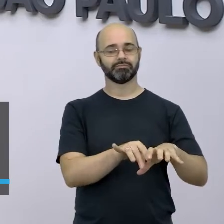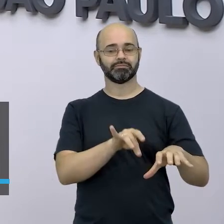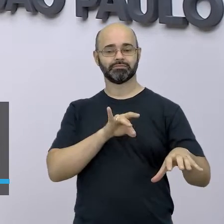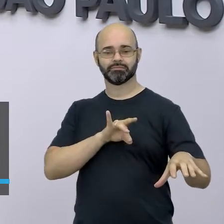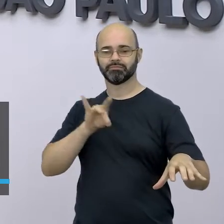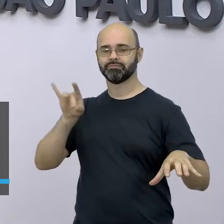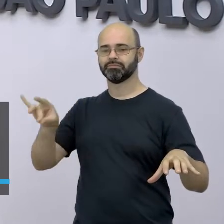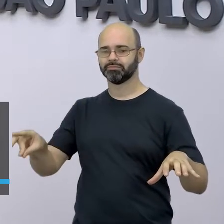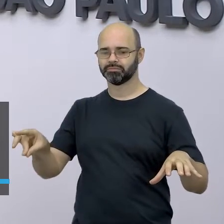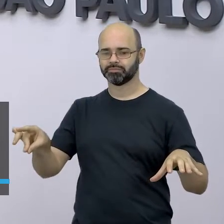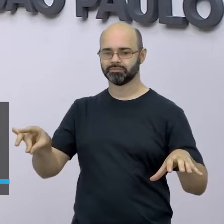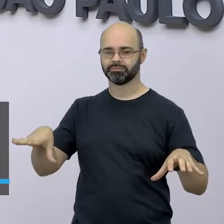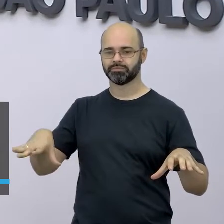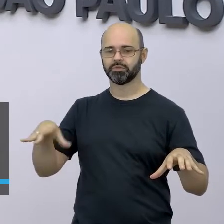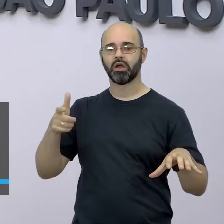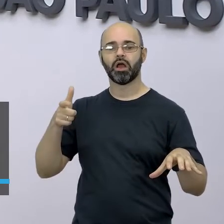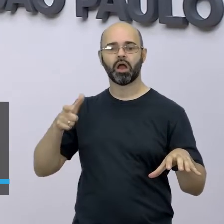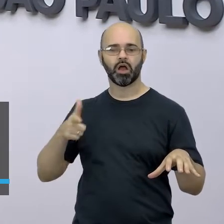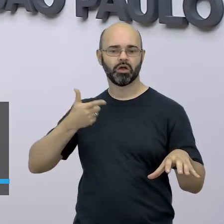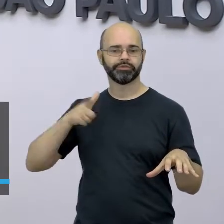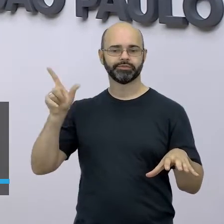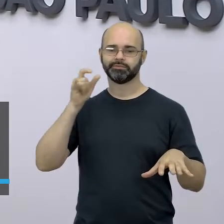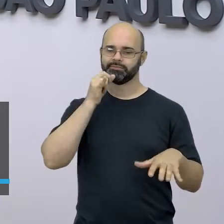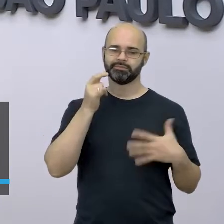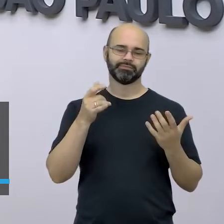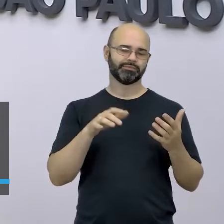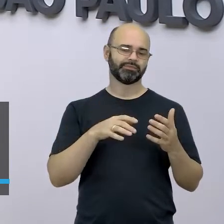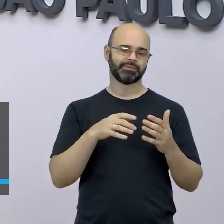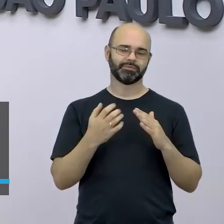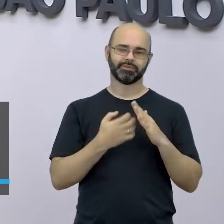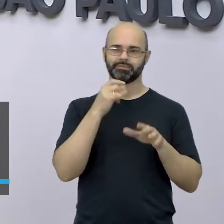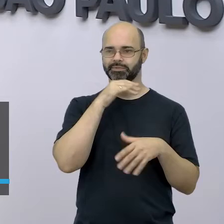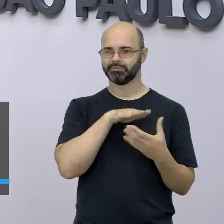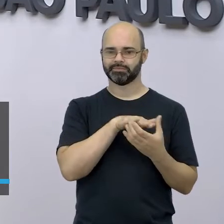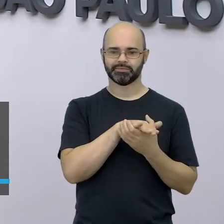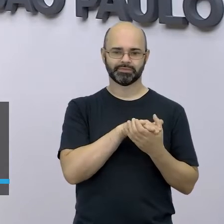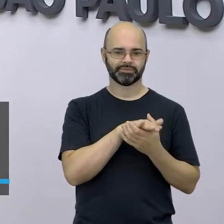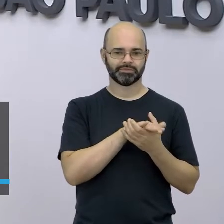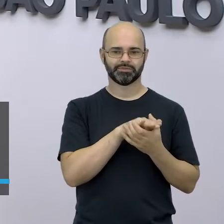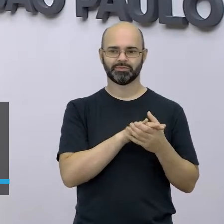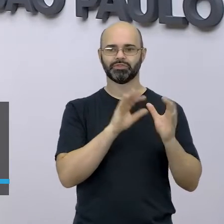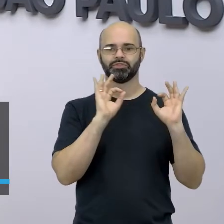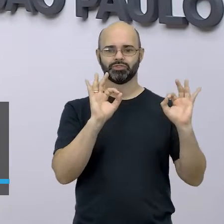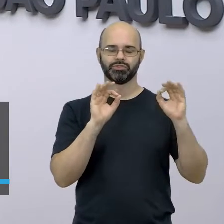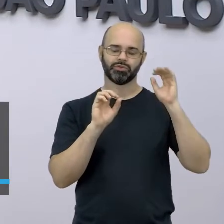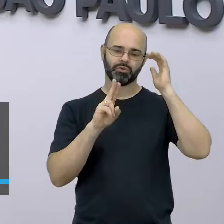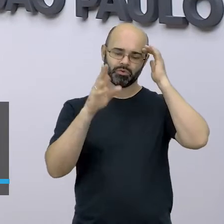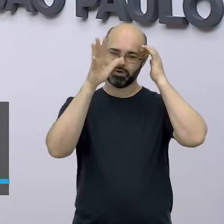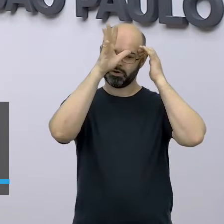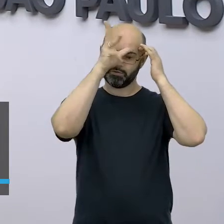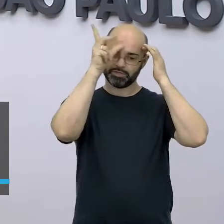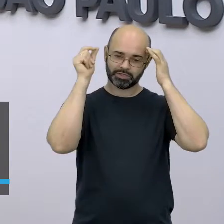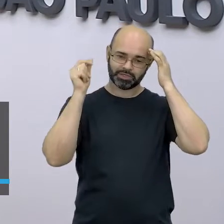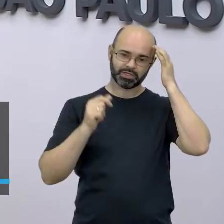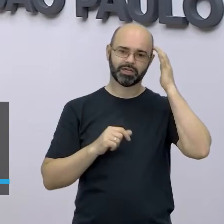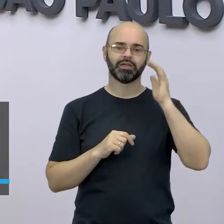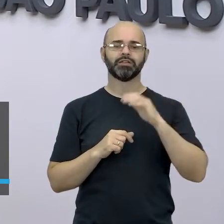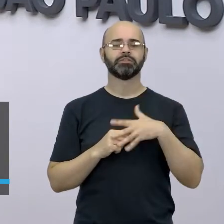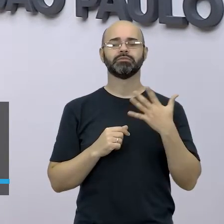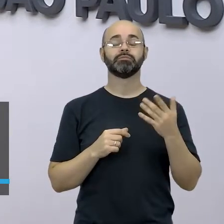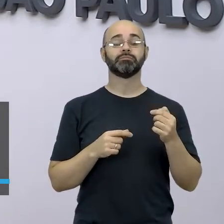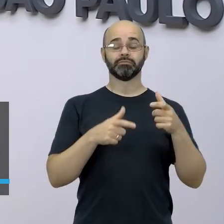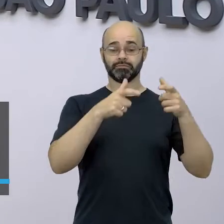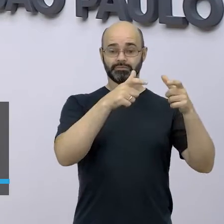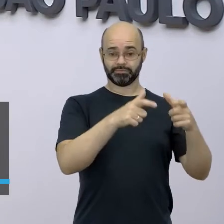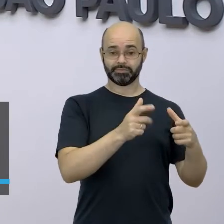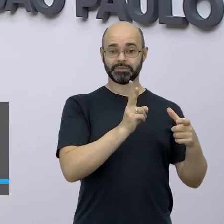que empresários de uma grande empresa de calçado ou de refrigerantes, etc., não necessariamente se